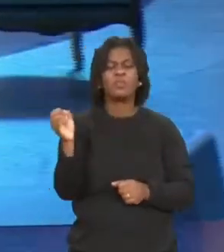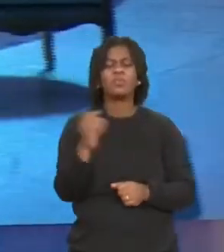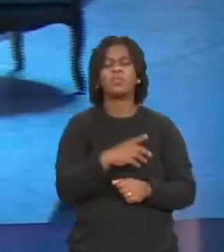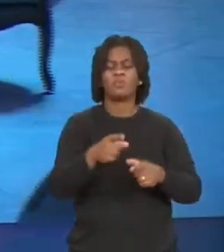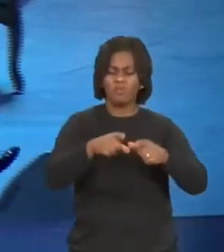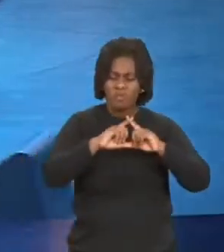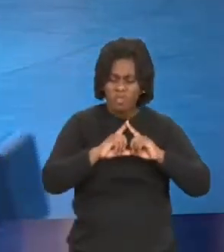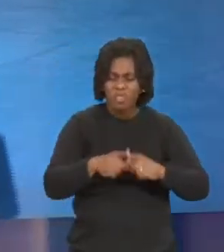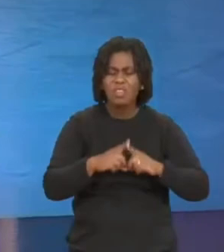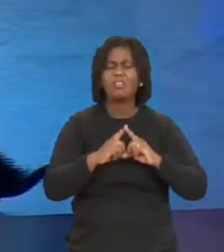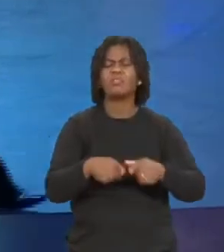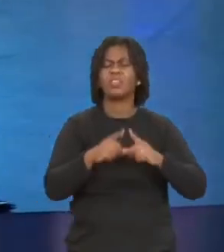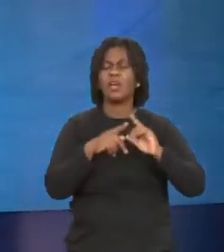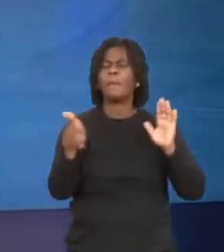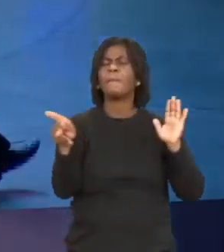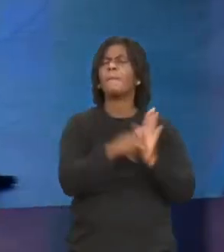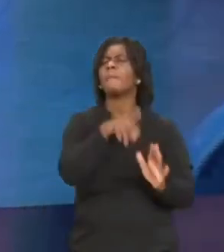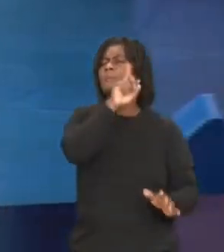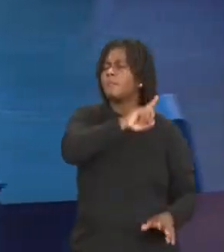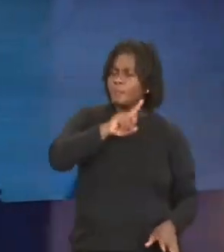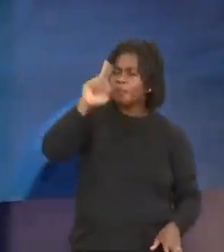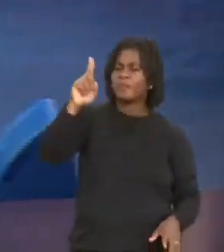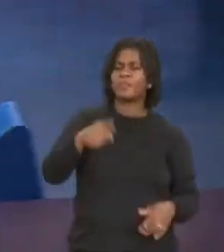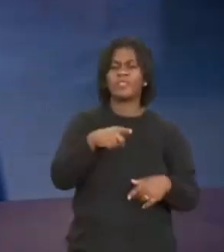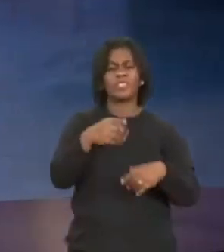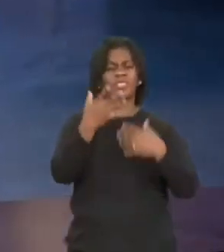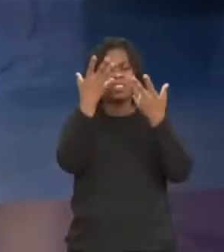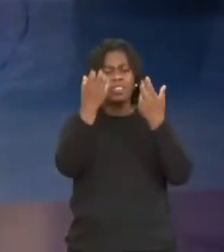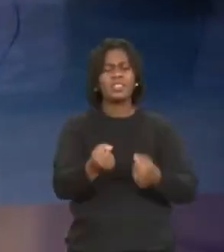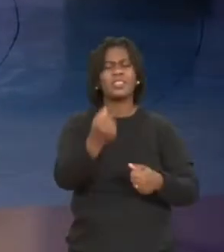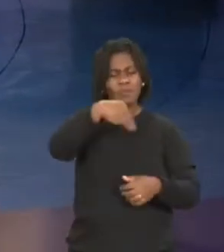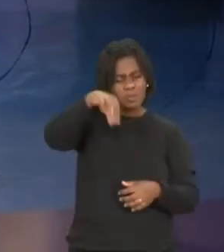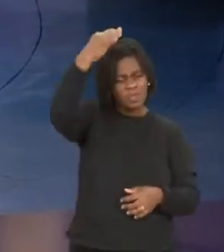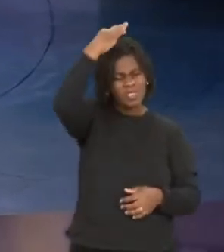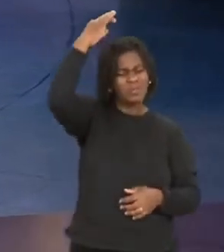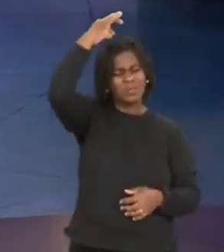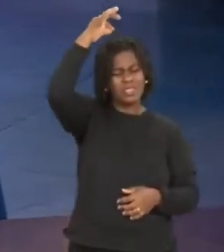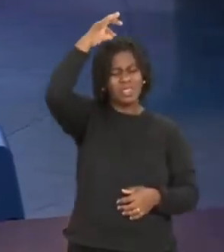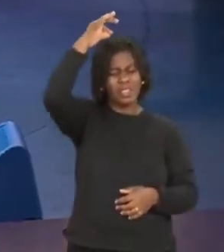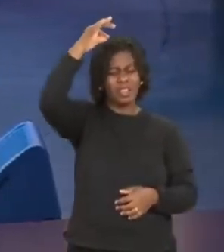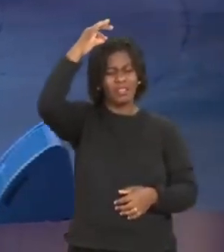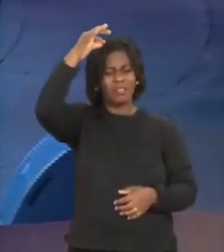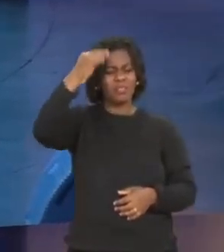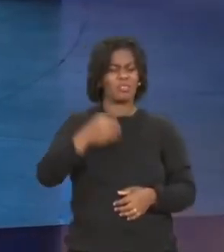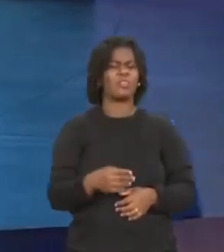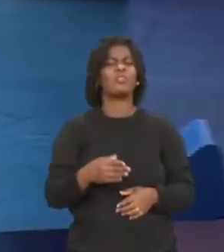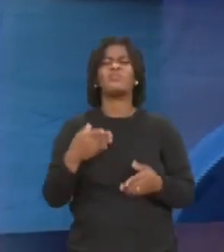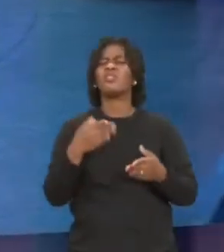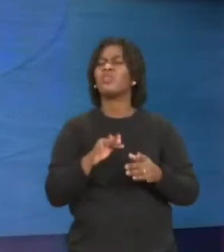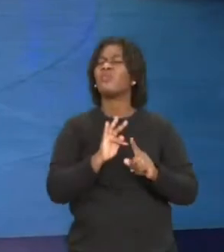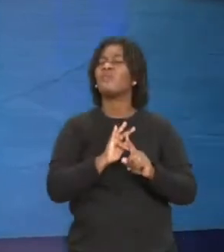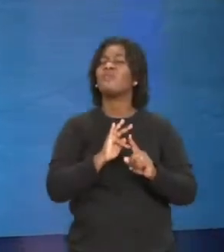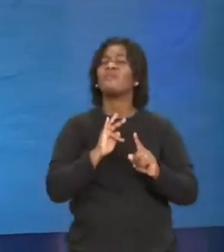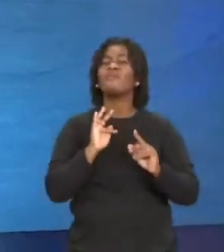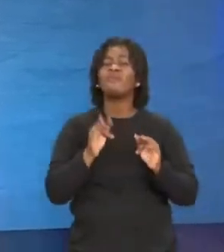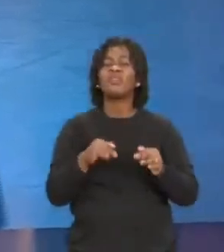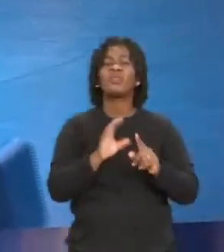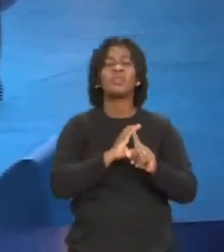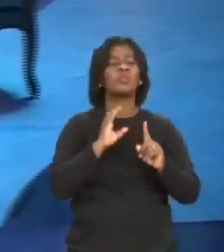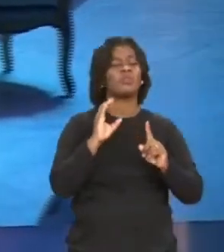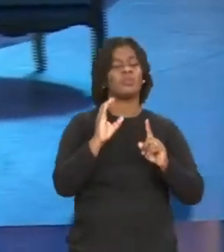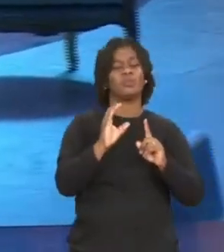no Israel de Deus. Receba o Espírito Santo, não acaba esse culto, não acaba